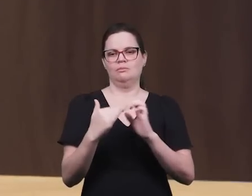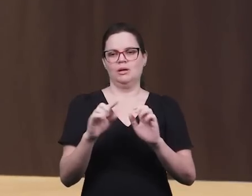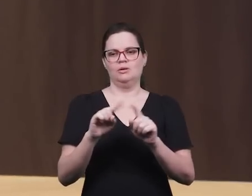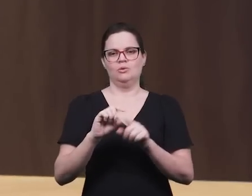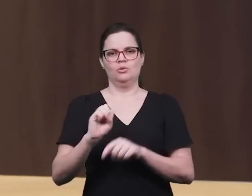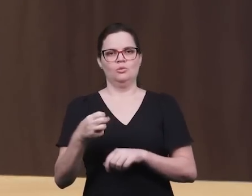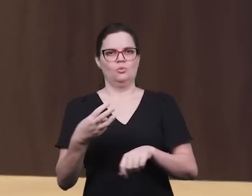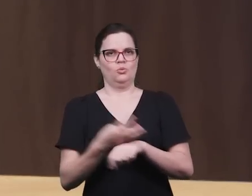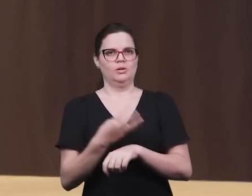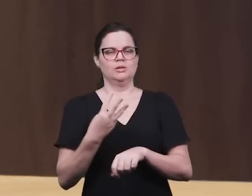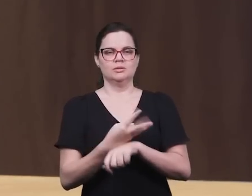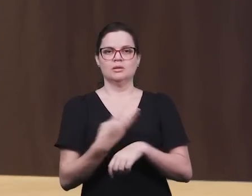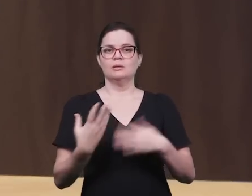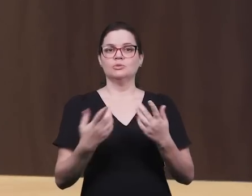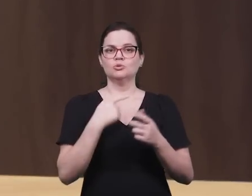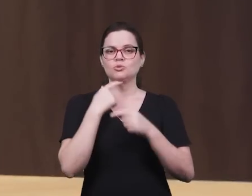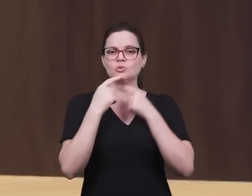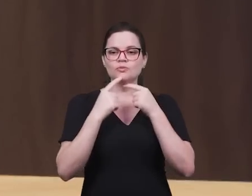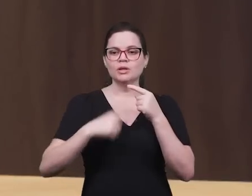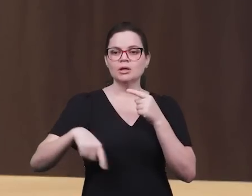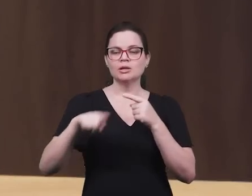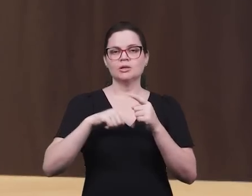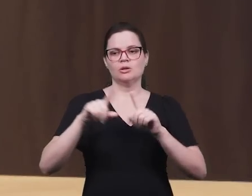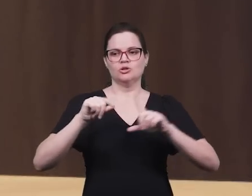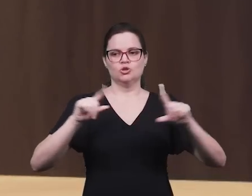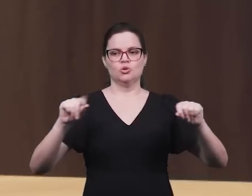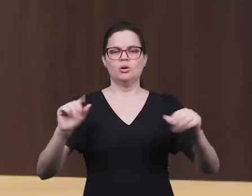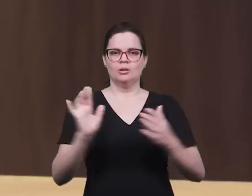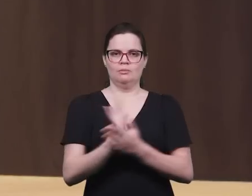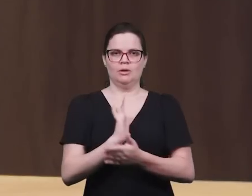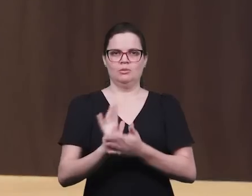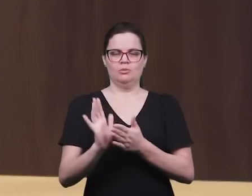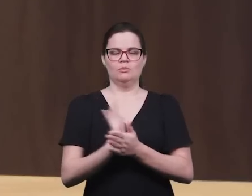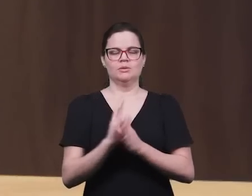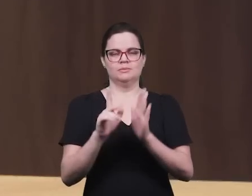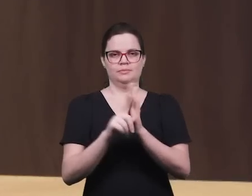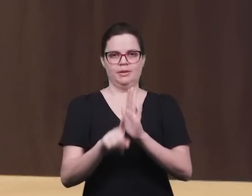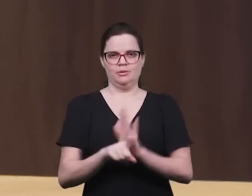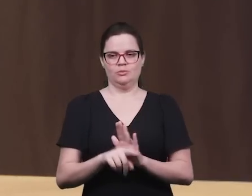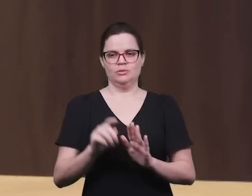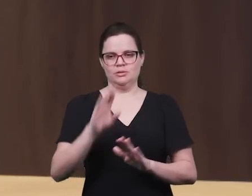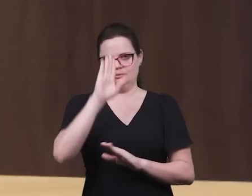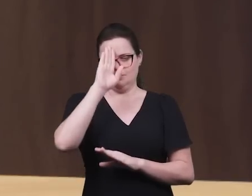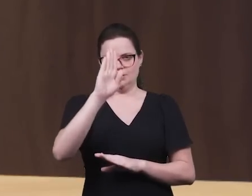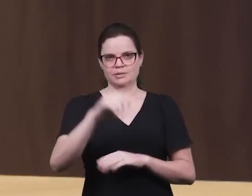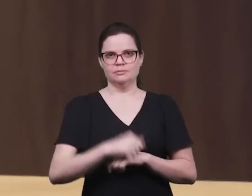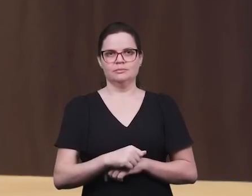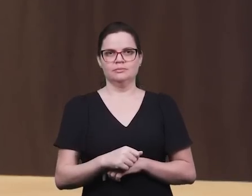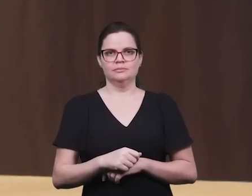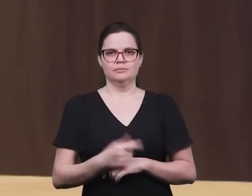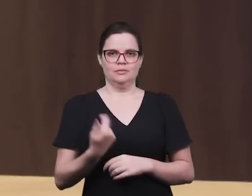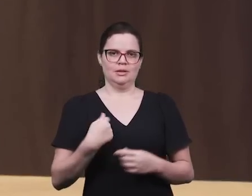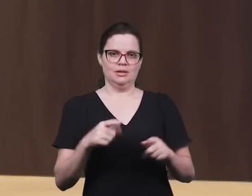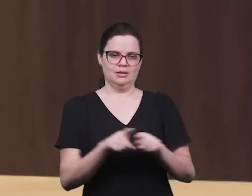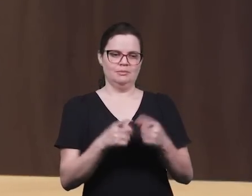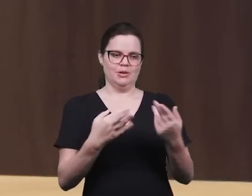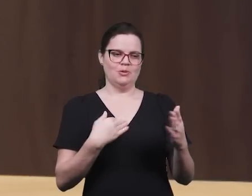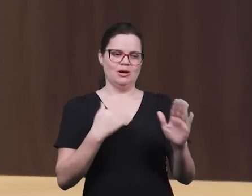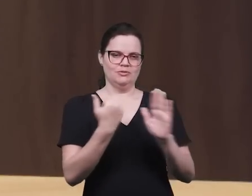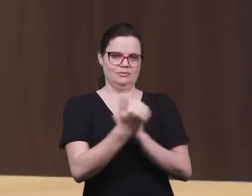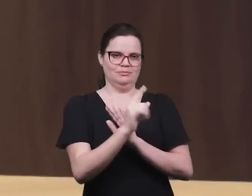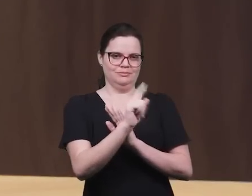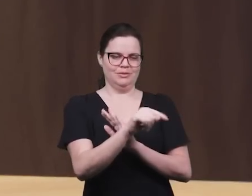WhatsApp, perguntas e nós fazemos uma seleção assim de perguntas chaves e faremos o mesmo também com